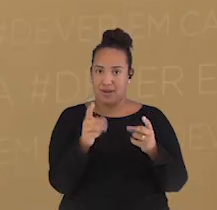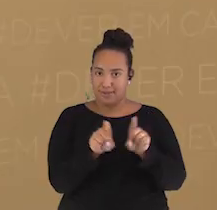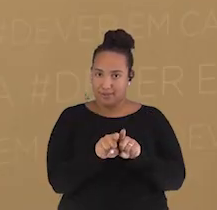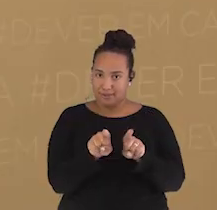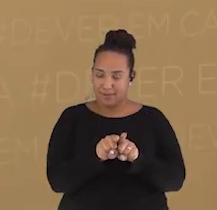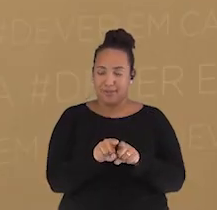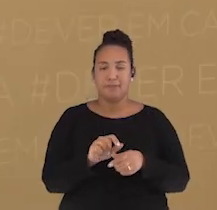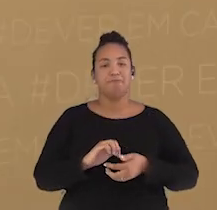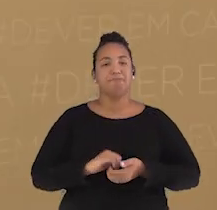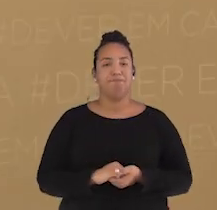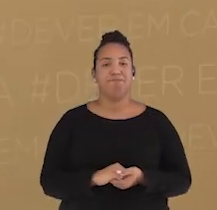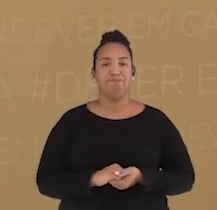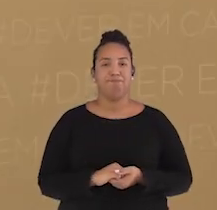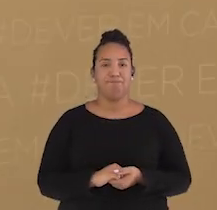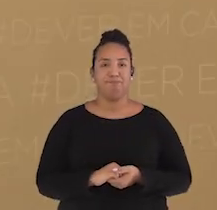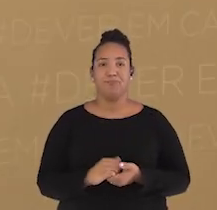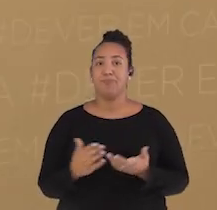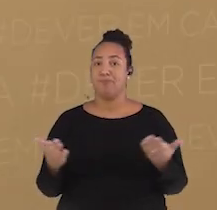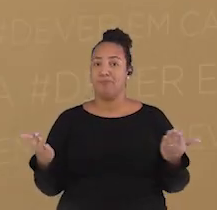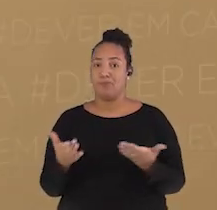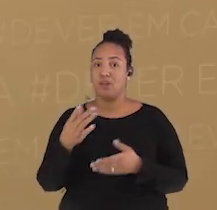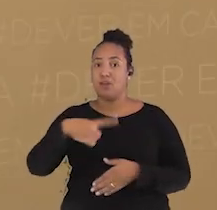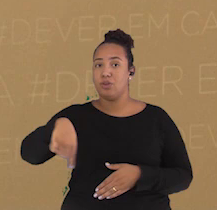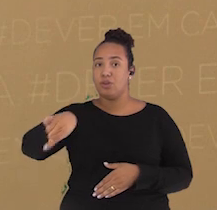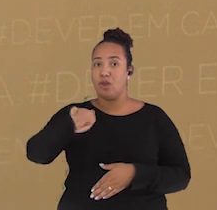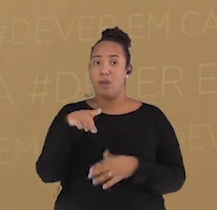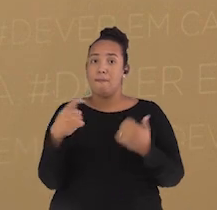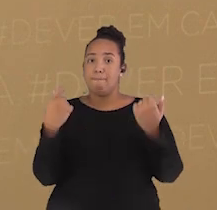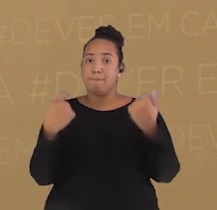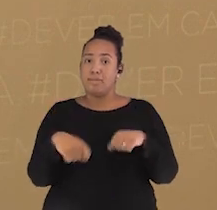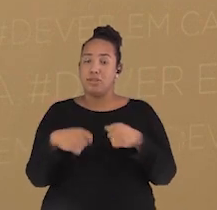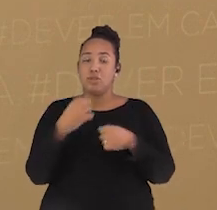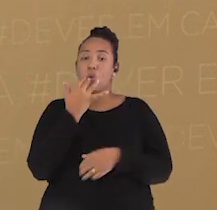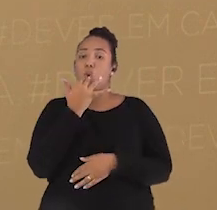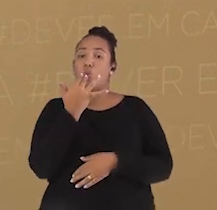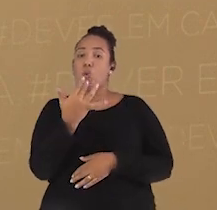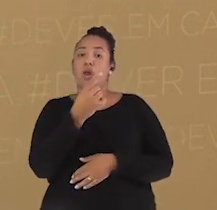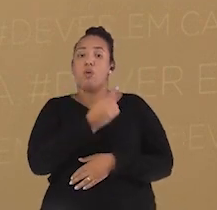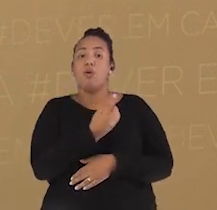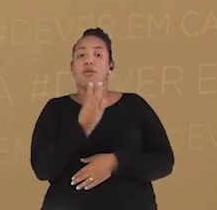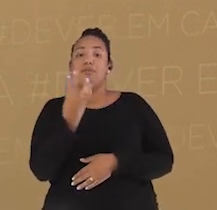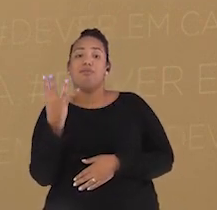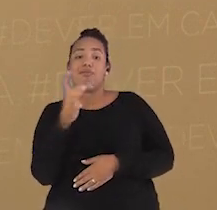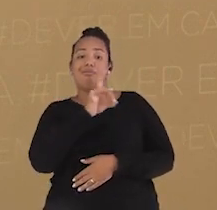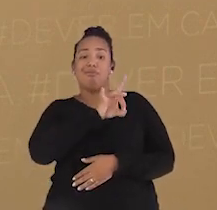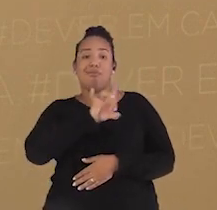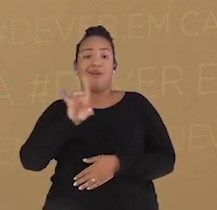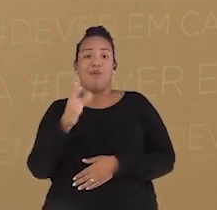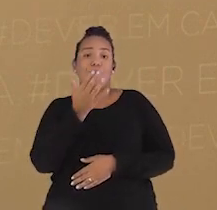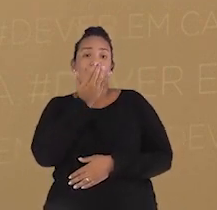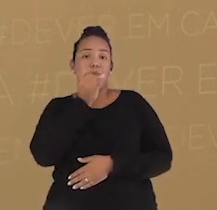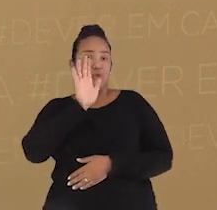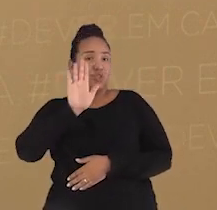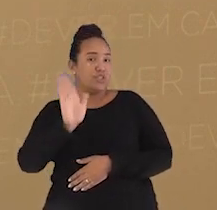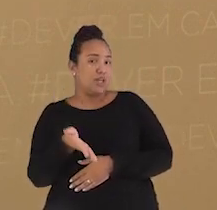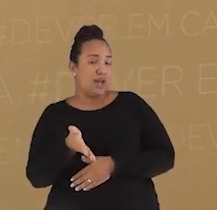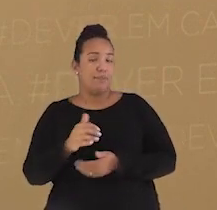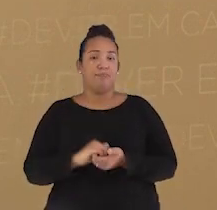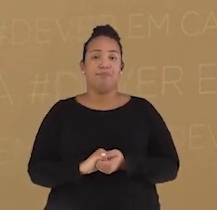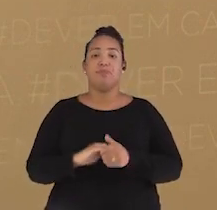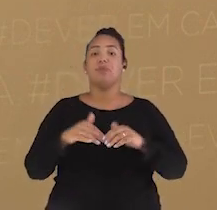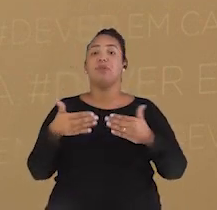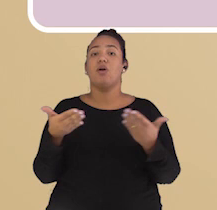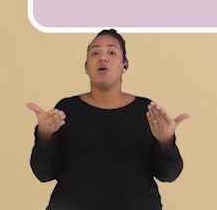pedaços. Agora, precisamos colorir a quantidade que cada um já comeu. Para isso, temos que observar